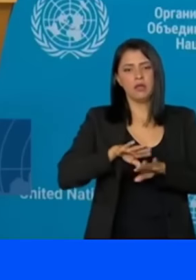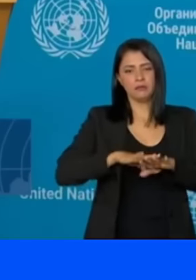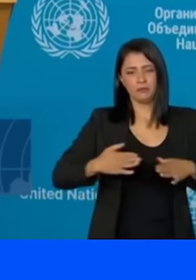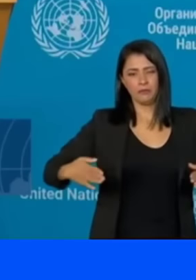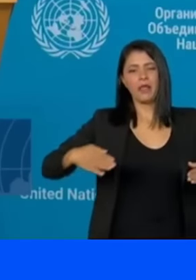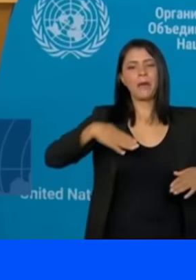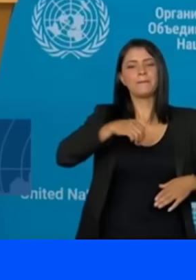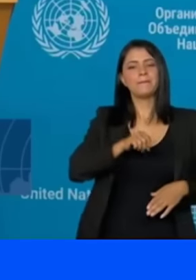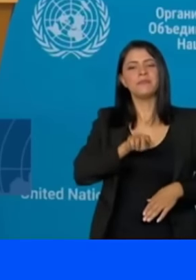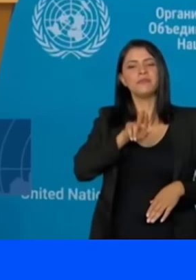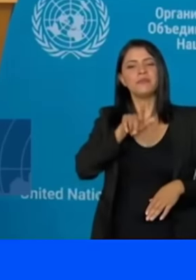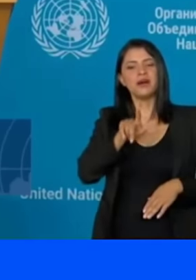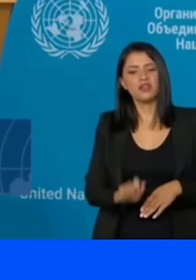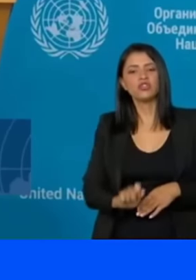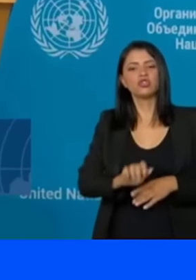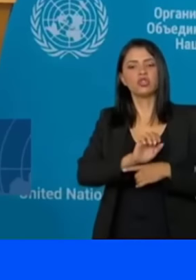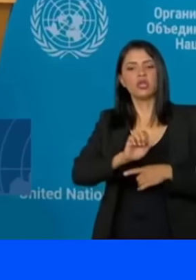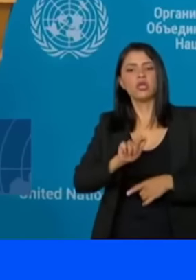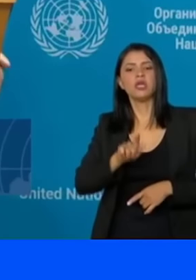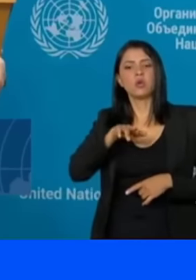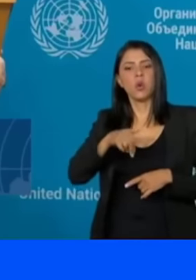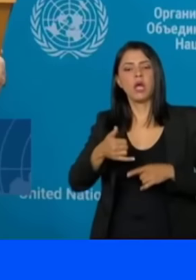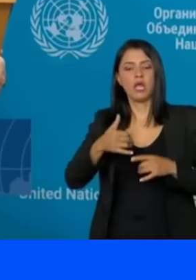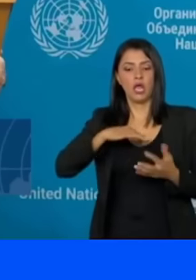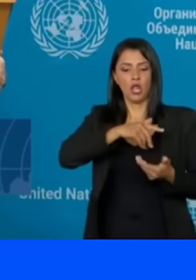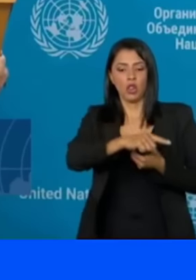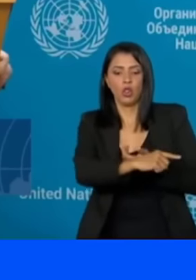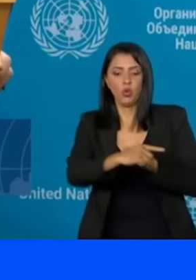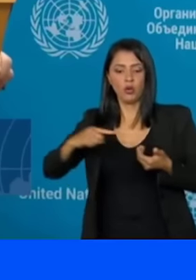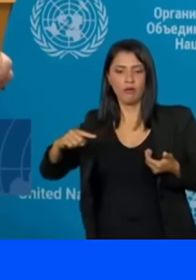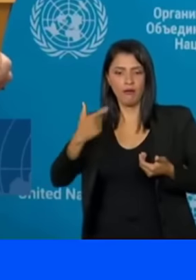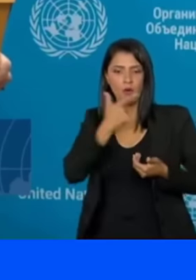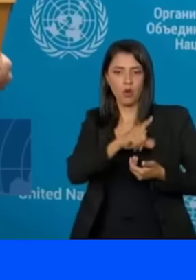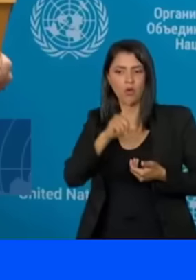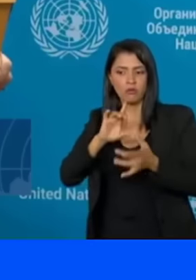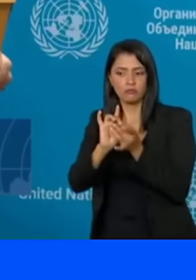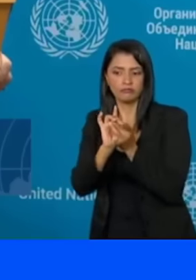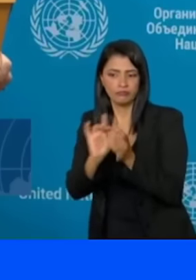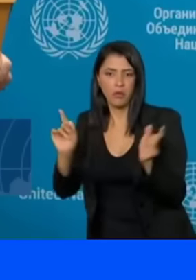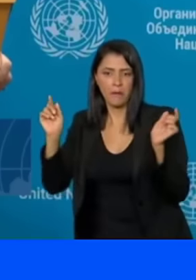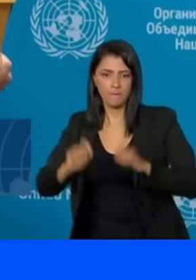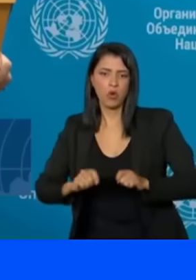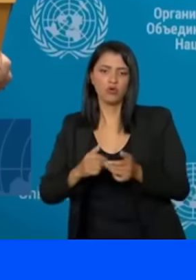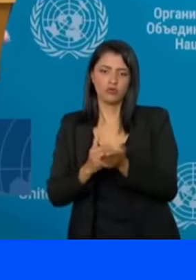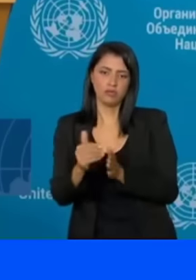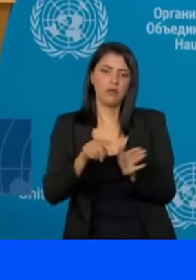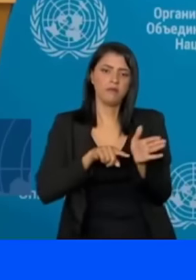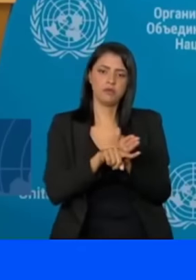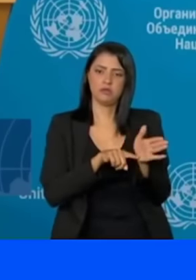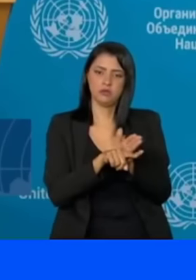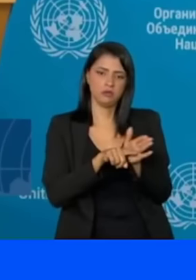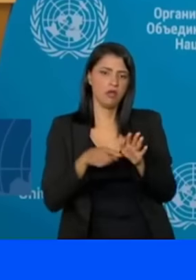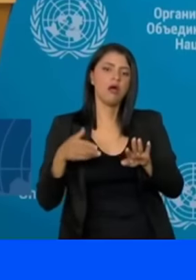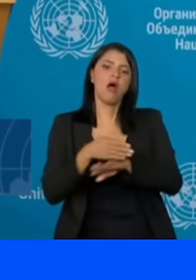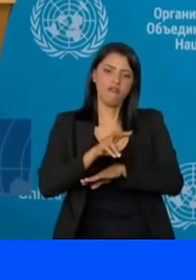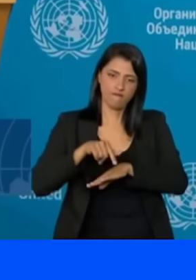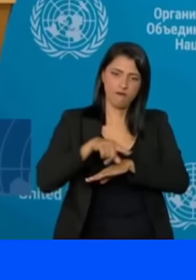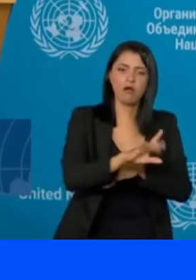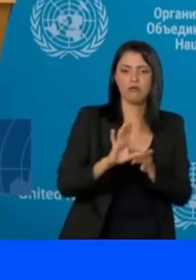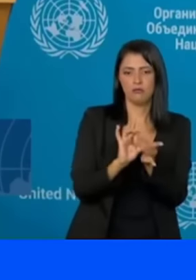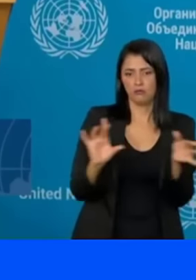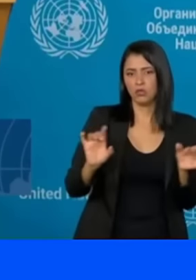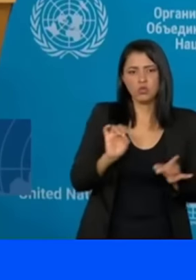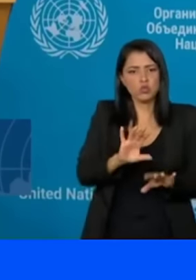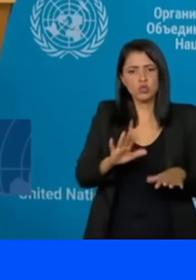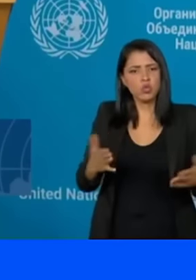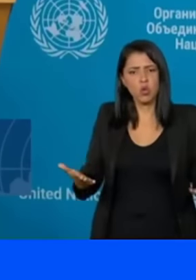governo brasileiro autorizar a Petrobras a fazer a pesquisa na margem equatorial. É só isso. Agora, o